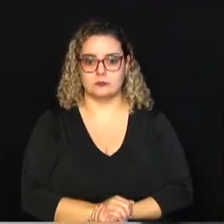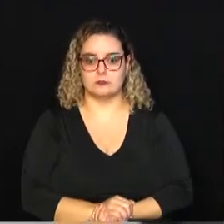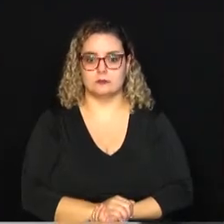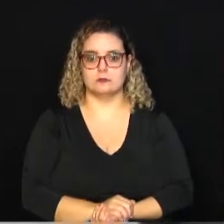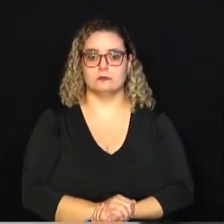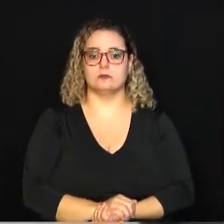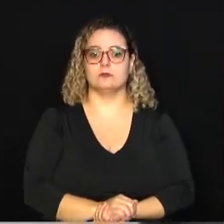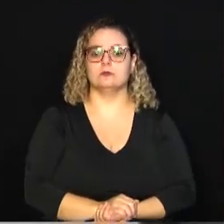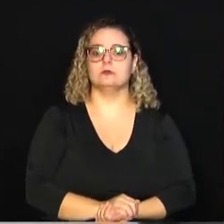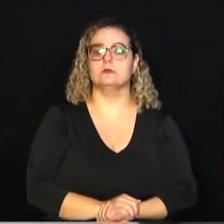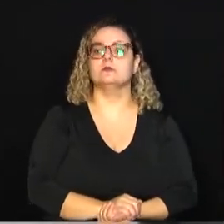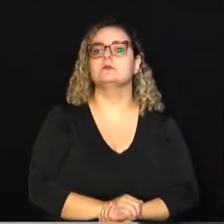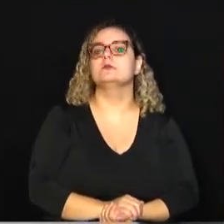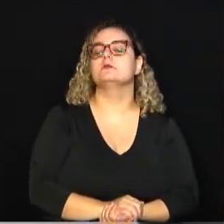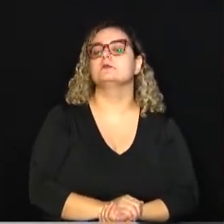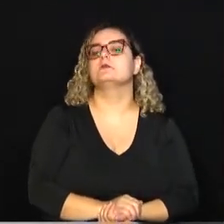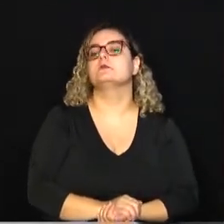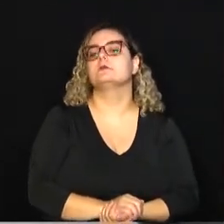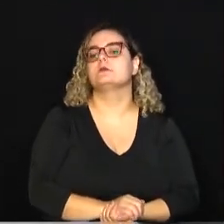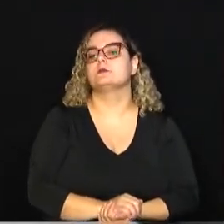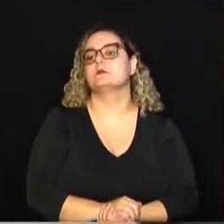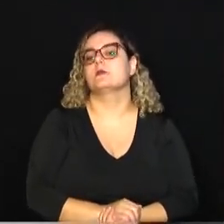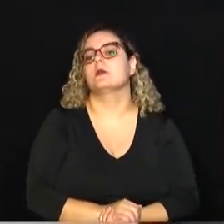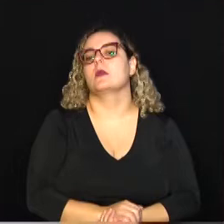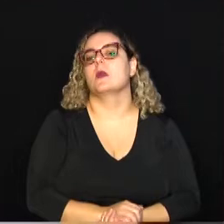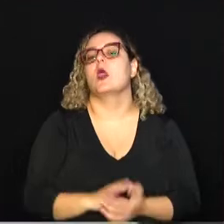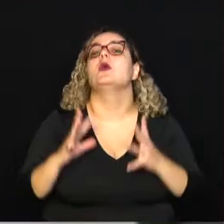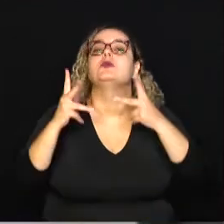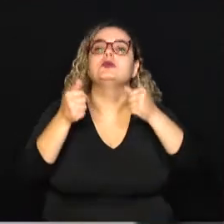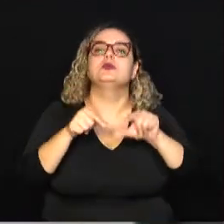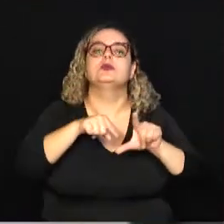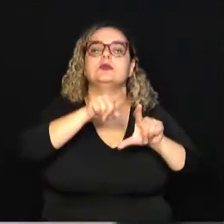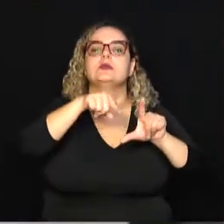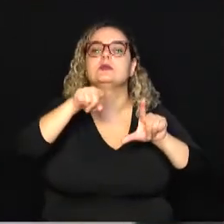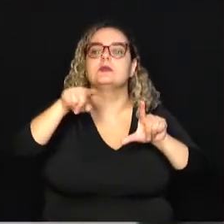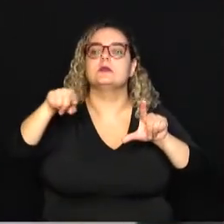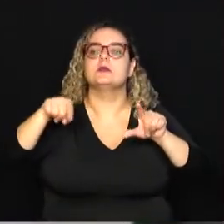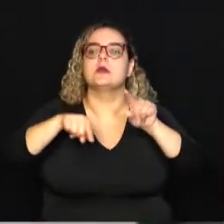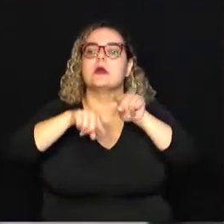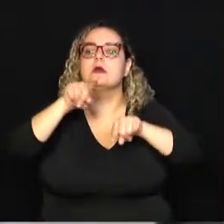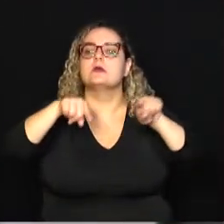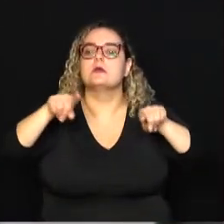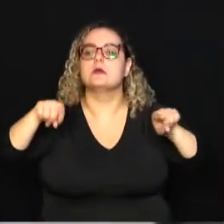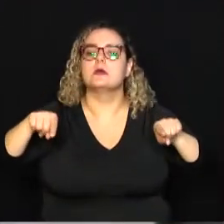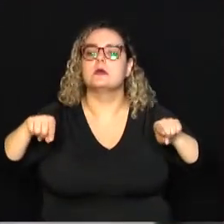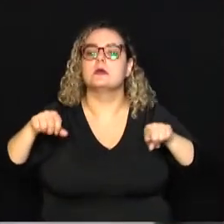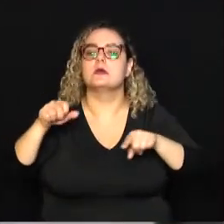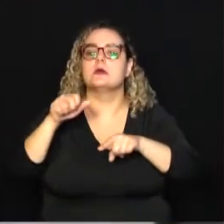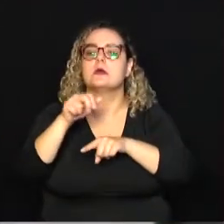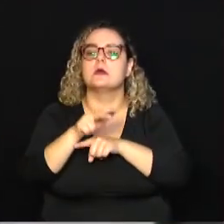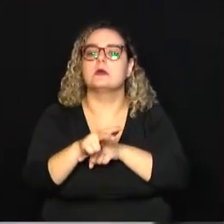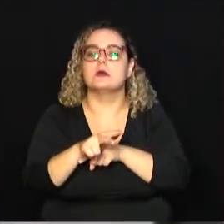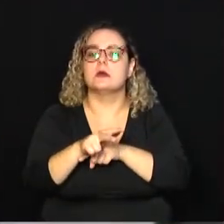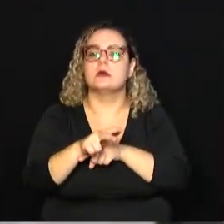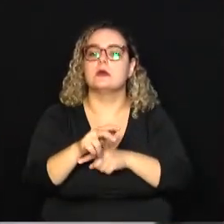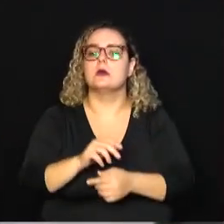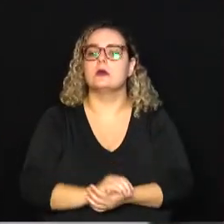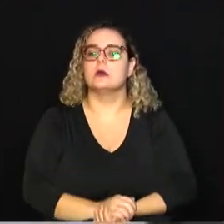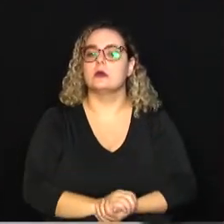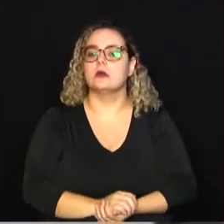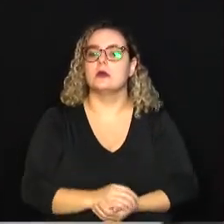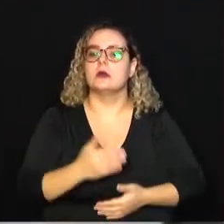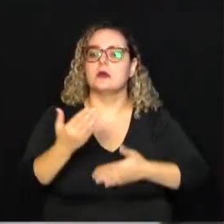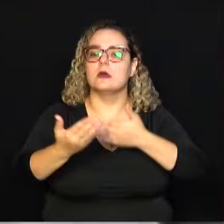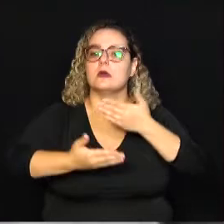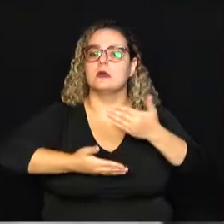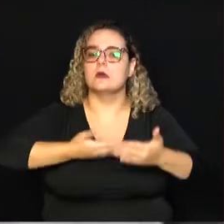sobre as demais variantes que estão circulando do vírus, a capacidade aumentada de disseminação, muito rapidamente. Eu vou compartilhar aqui mais